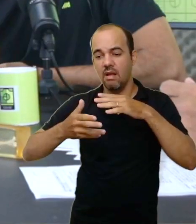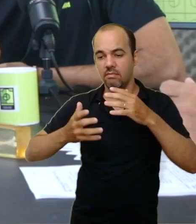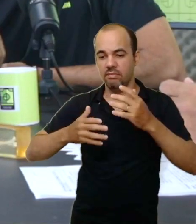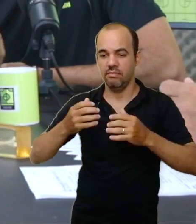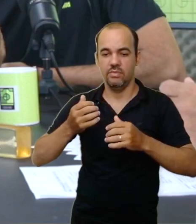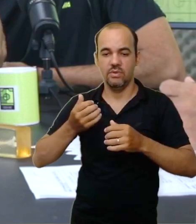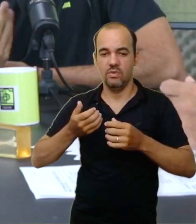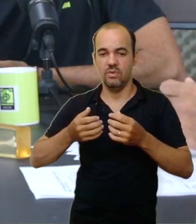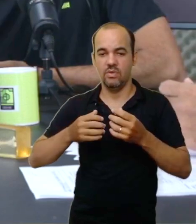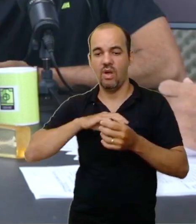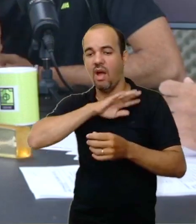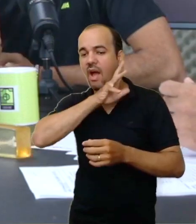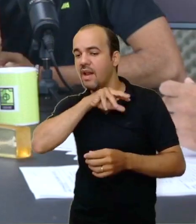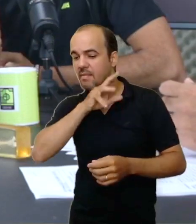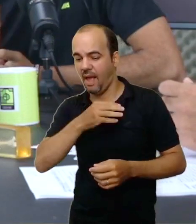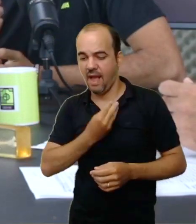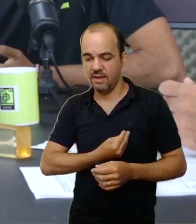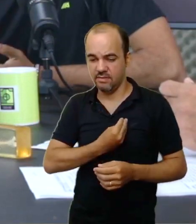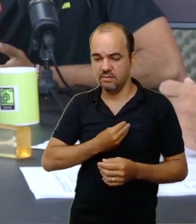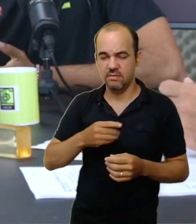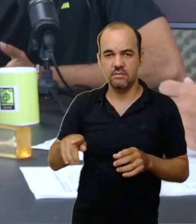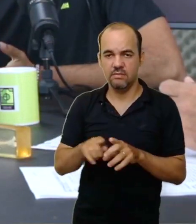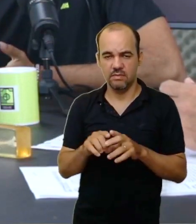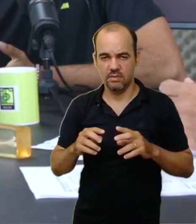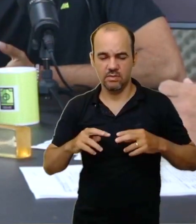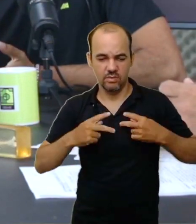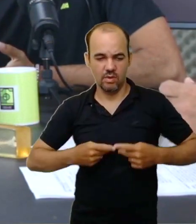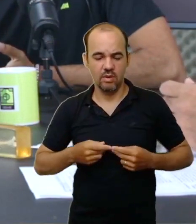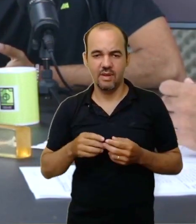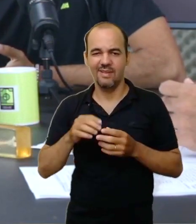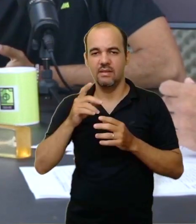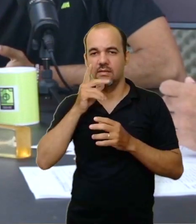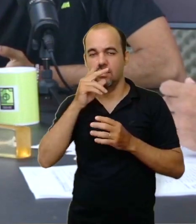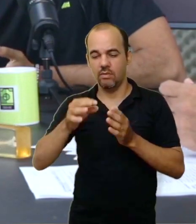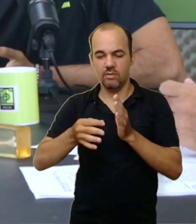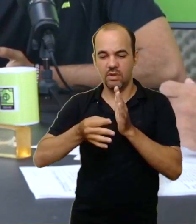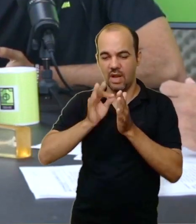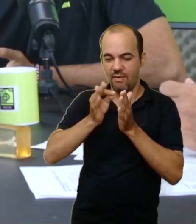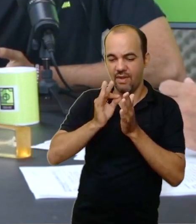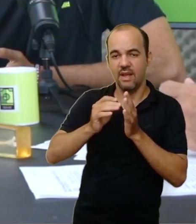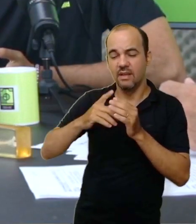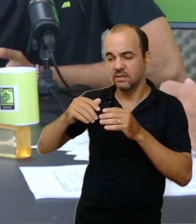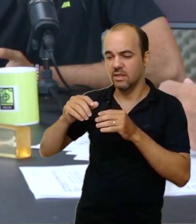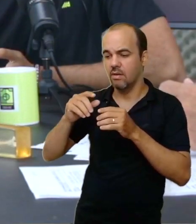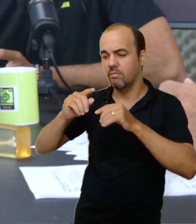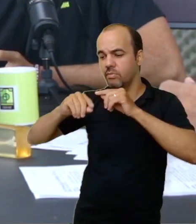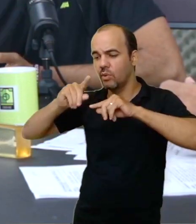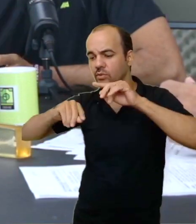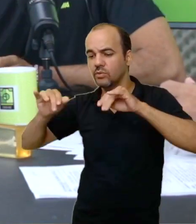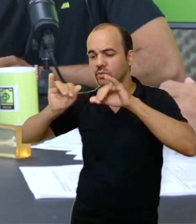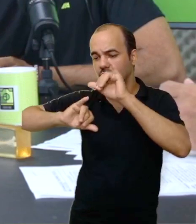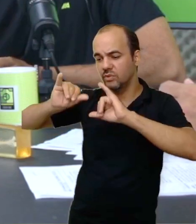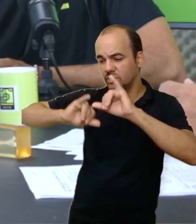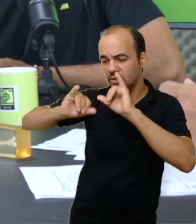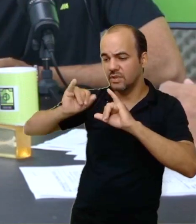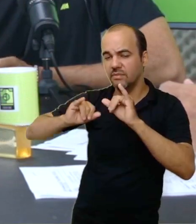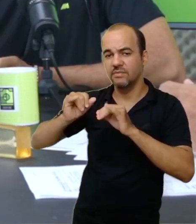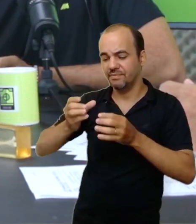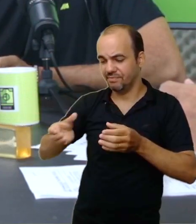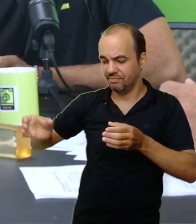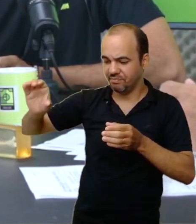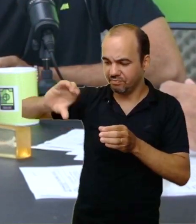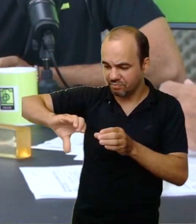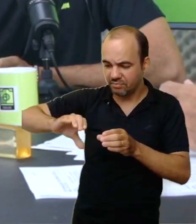metabolismo de alguns animais, inclusive o nosso, né? Que a gente fica mais elétrico por conta da cafeína, né? Né? E aquele restinho de café sendo